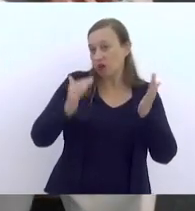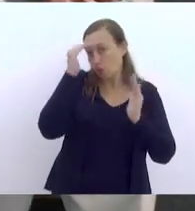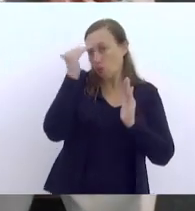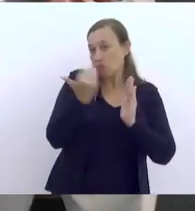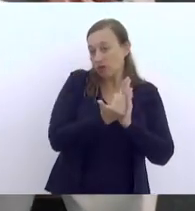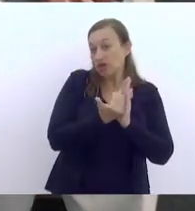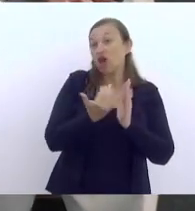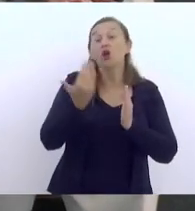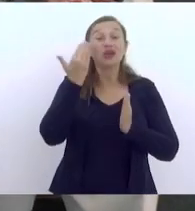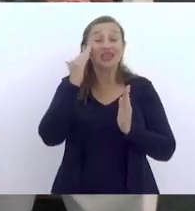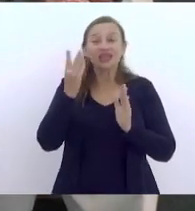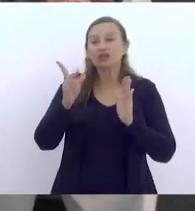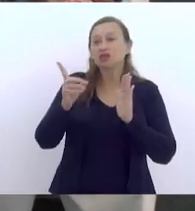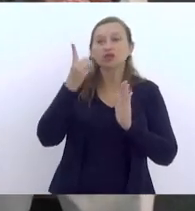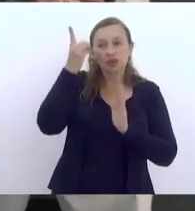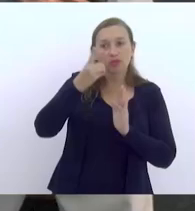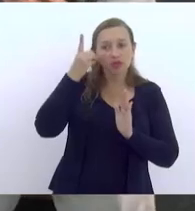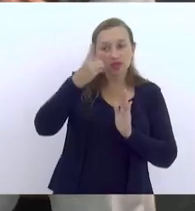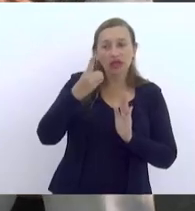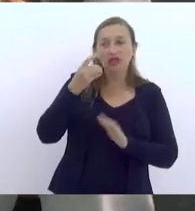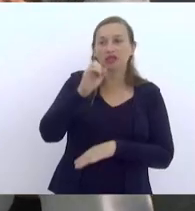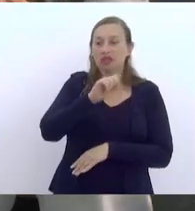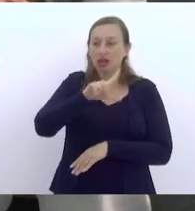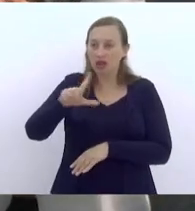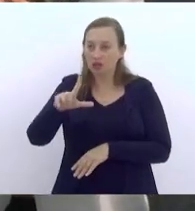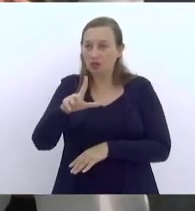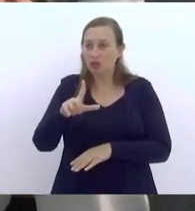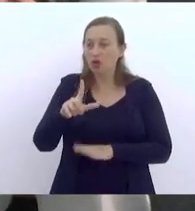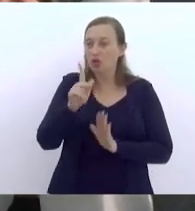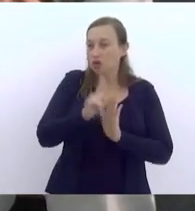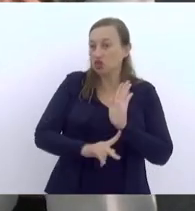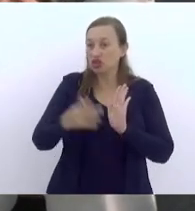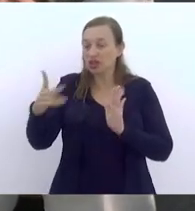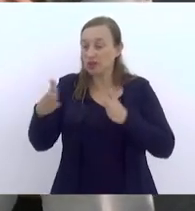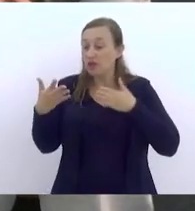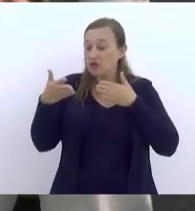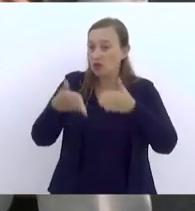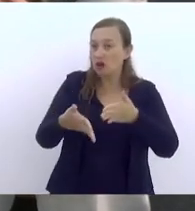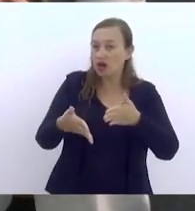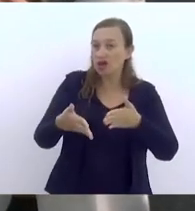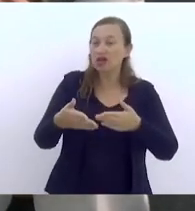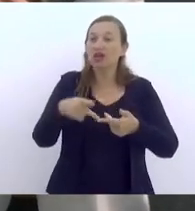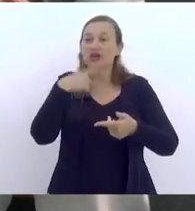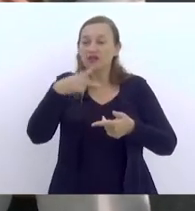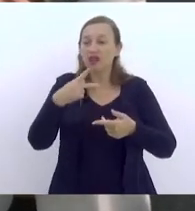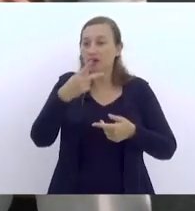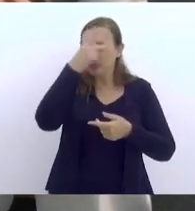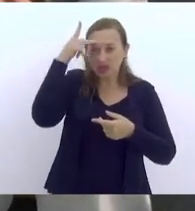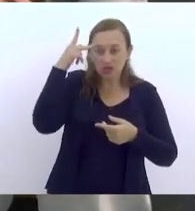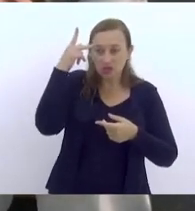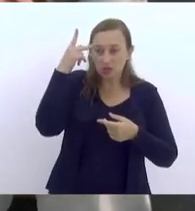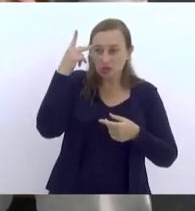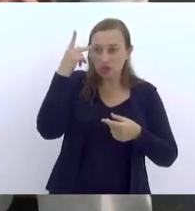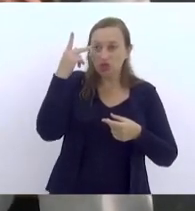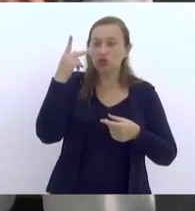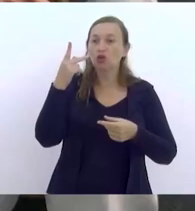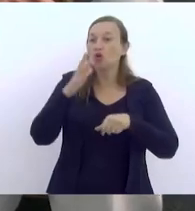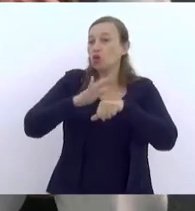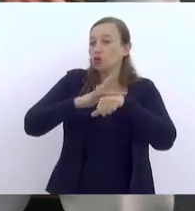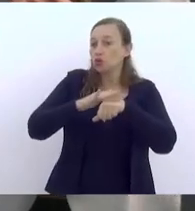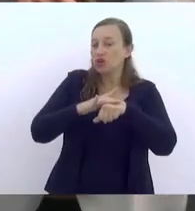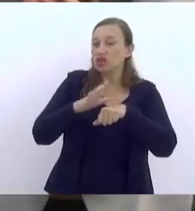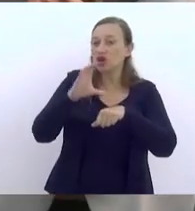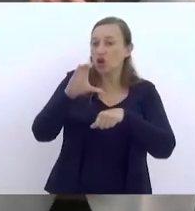que o projeto do deputado Daniel Librelon ele é mais específico, porque ele trata de pessoas com doenças crônicas. E se